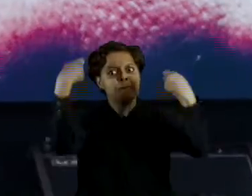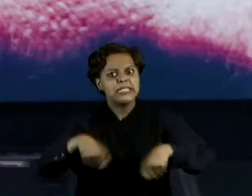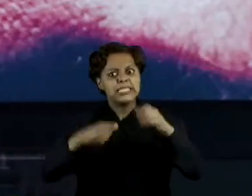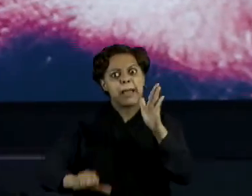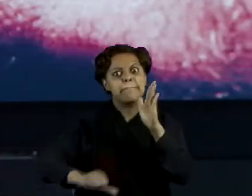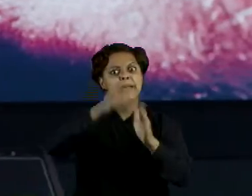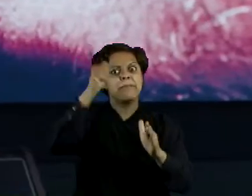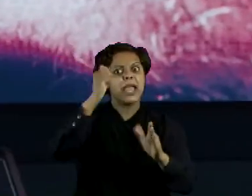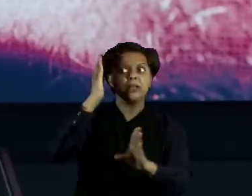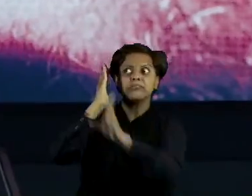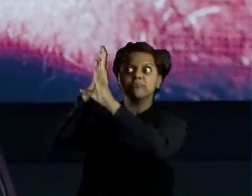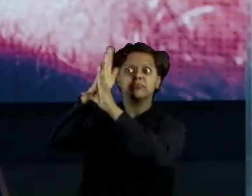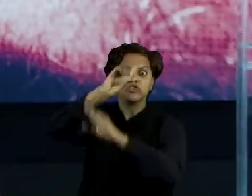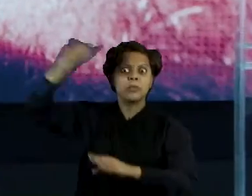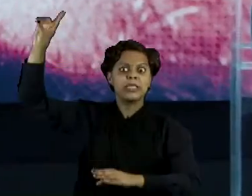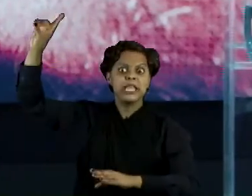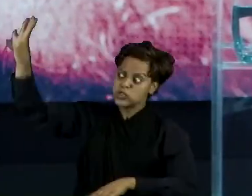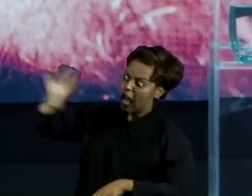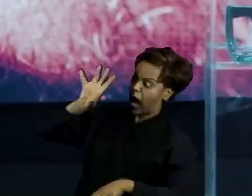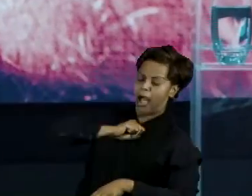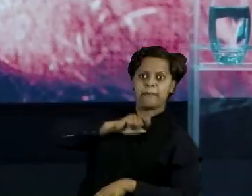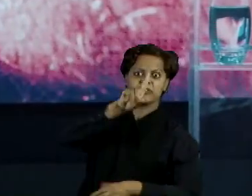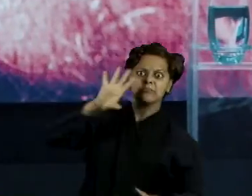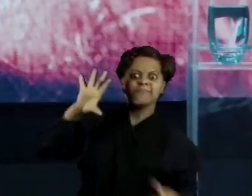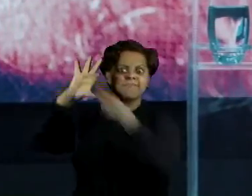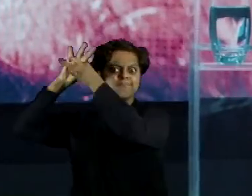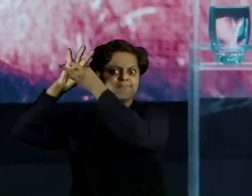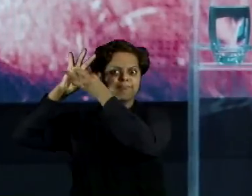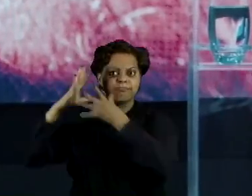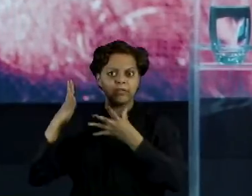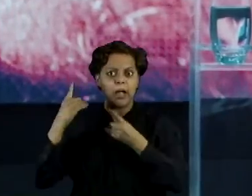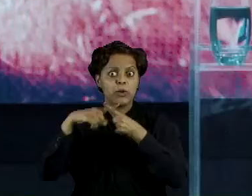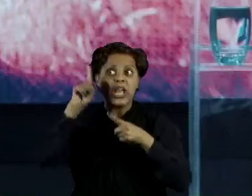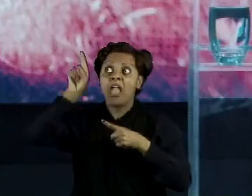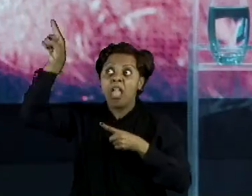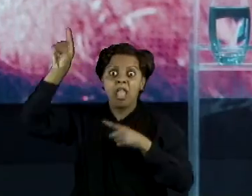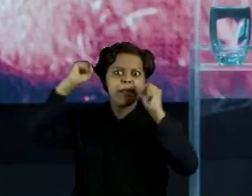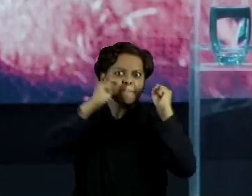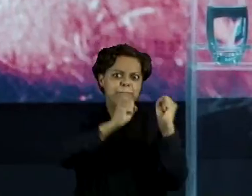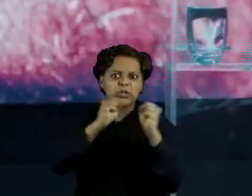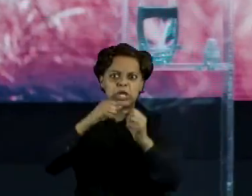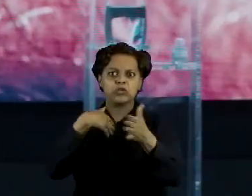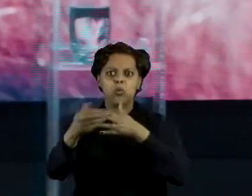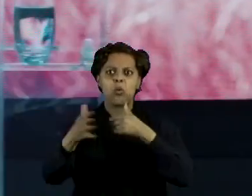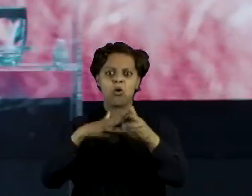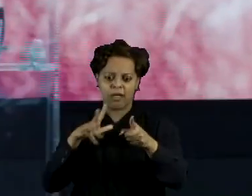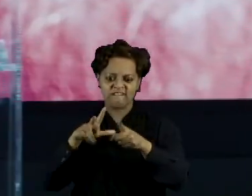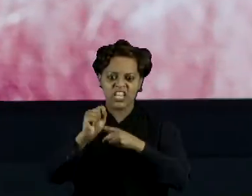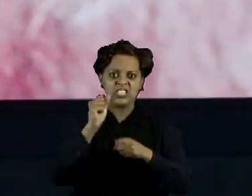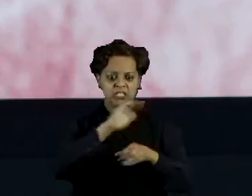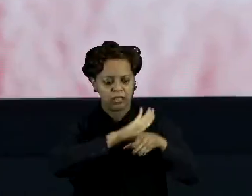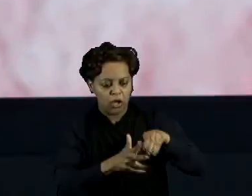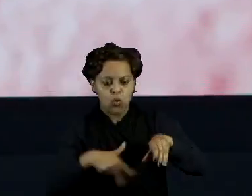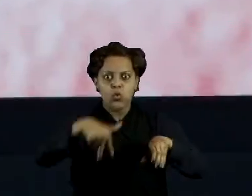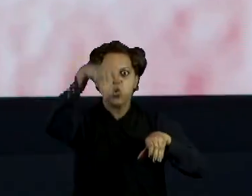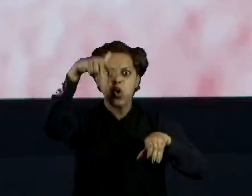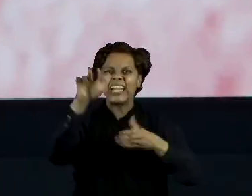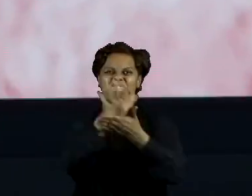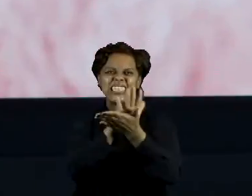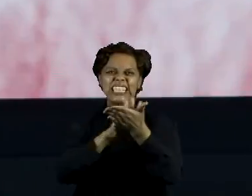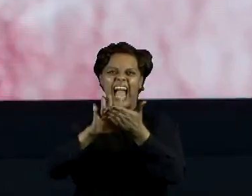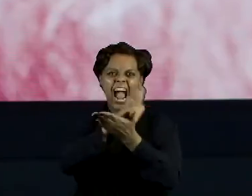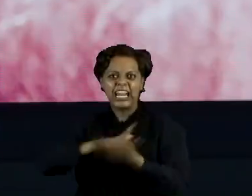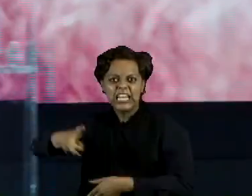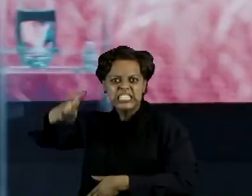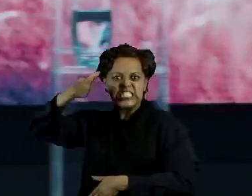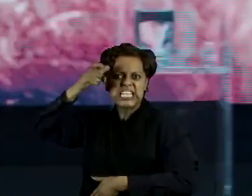descobrir um Deus que te ama e que é poderoso até para vencer a morte. Não tem nada que Satanás